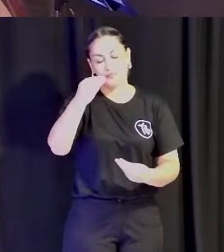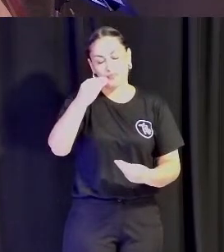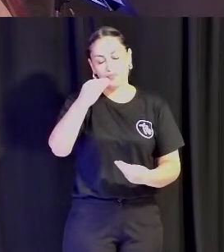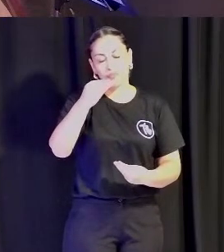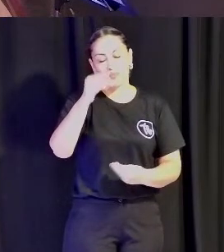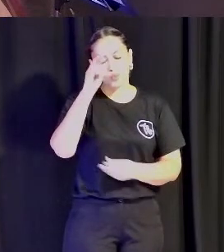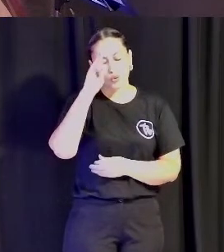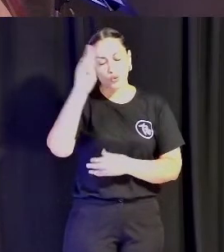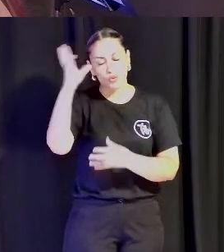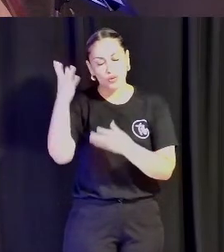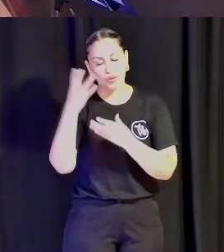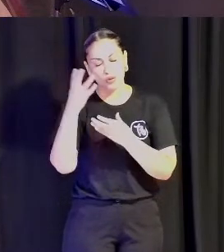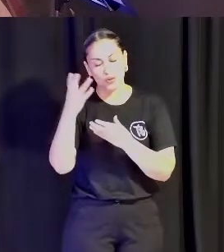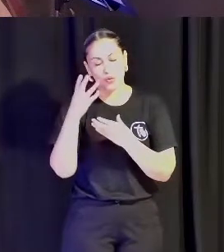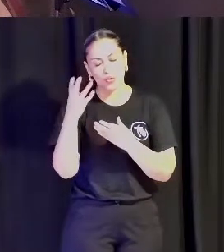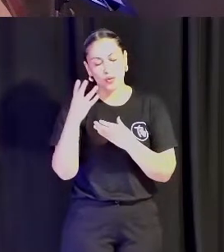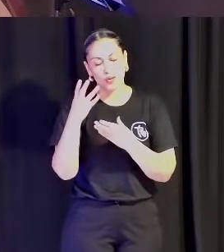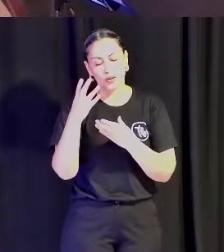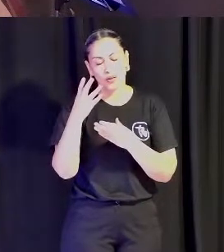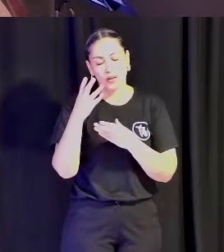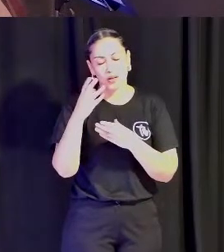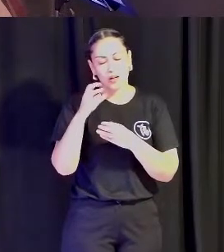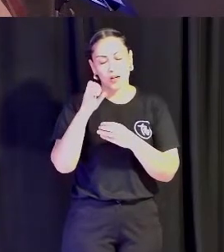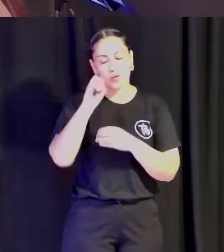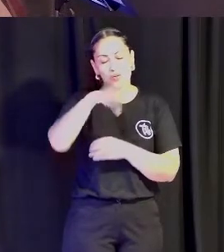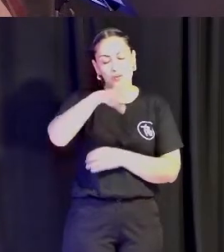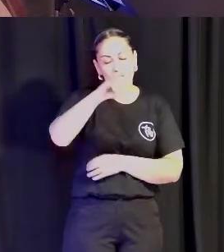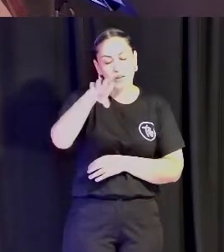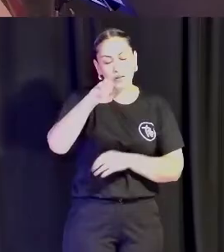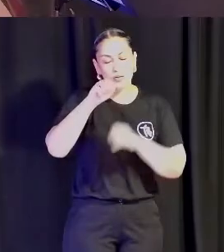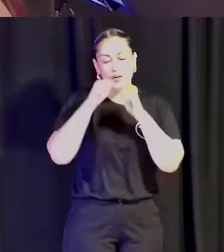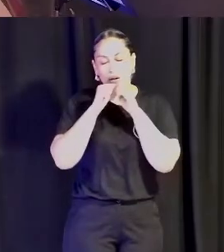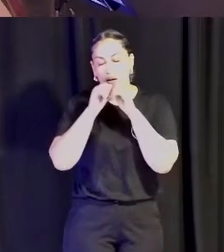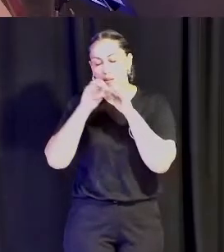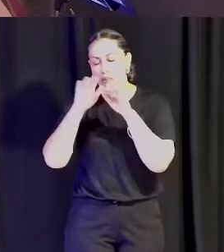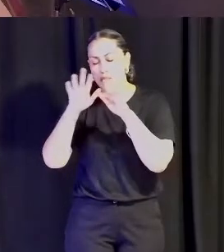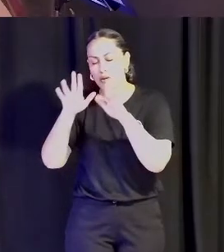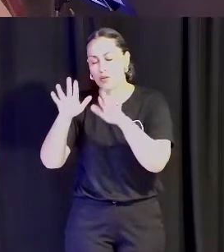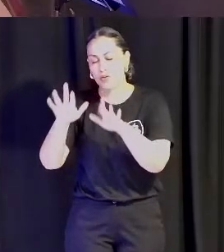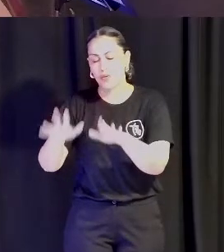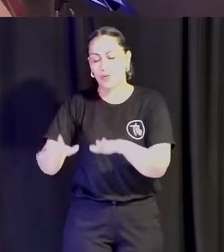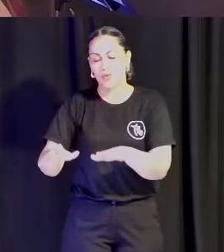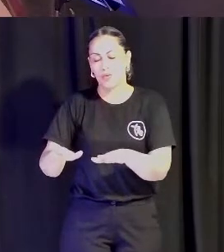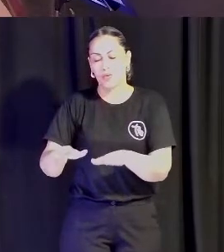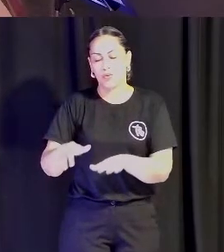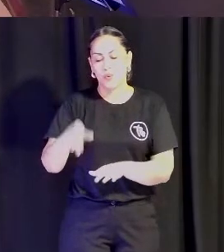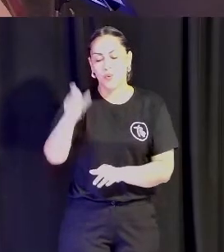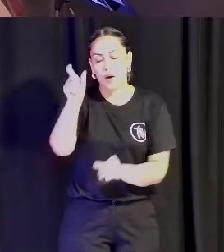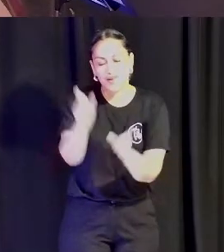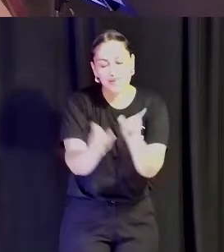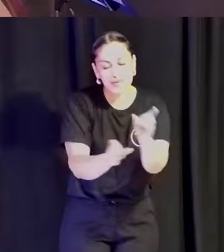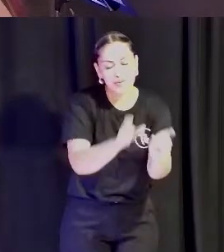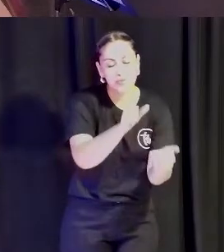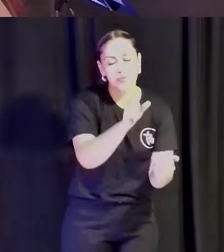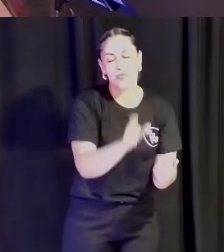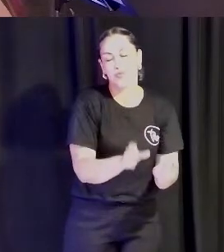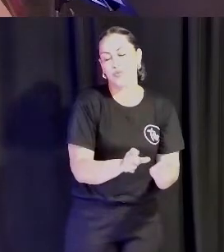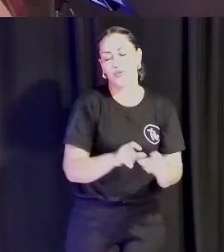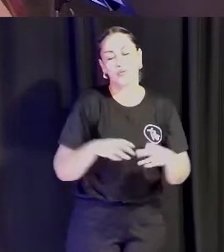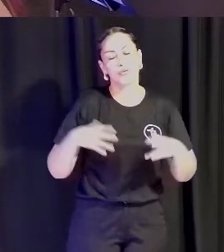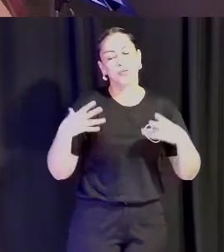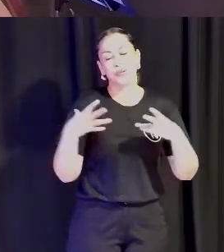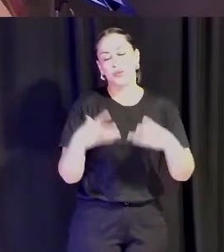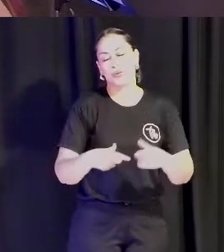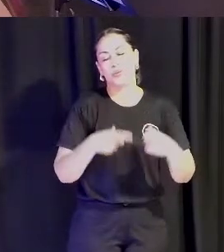Ele quer nos ensinar a estendermos as nossas mãos e abençoarmos quem quer que seja, onde quer